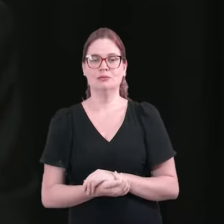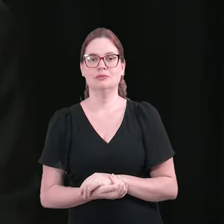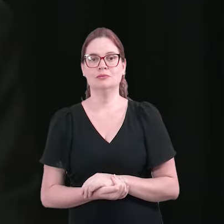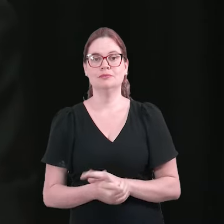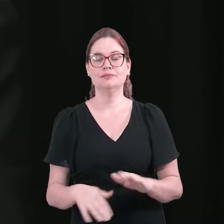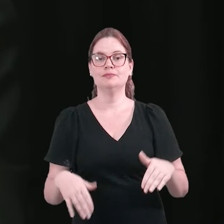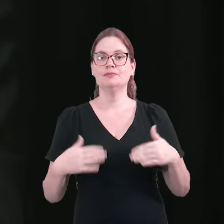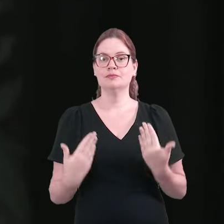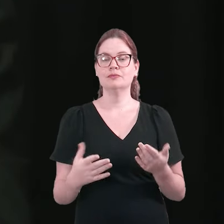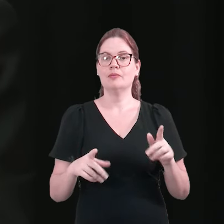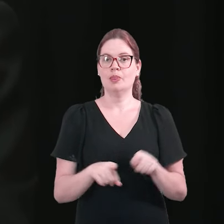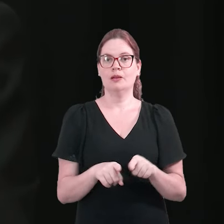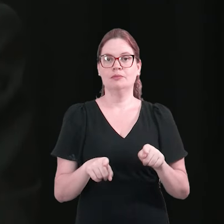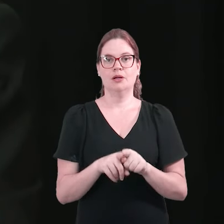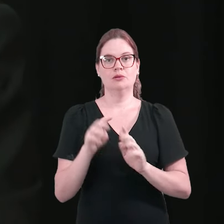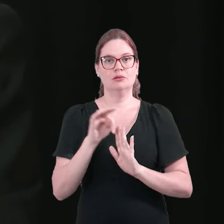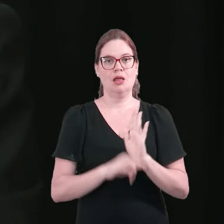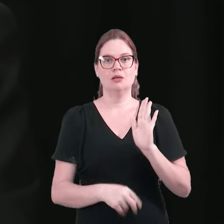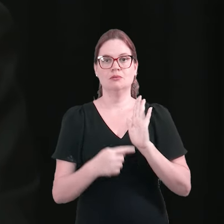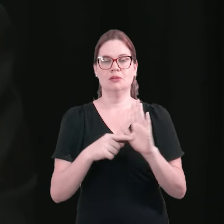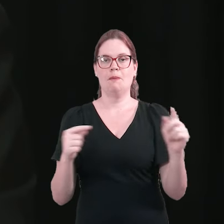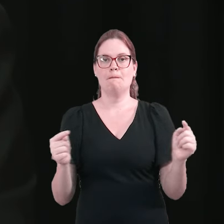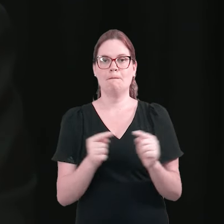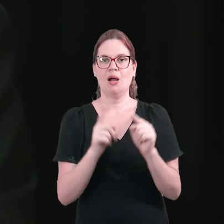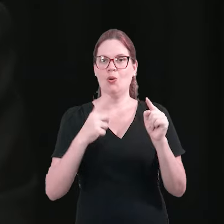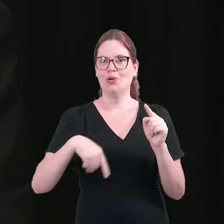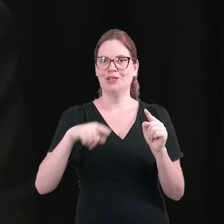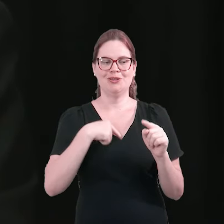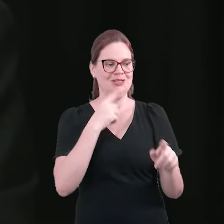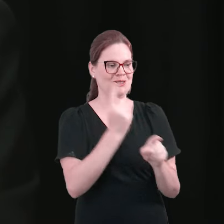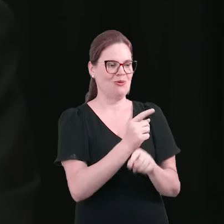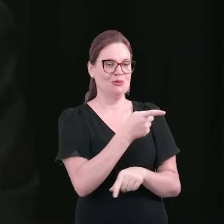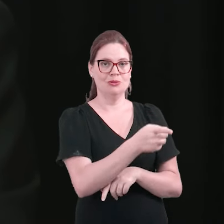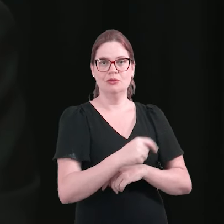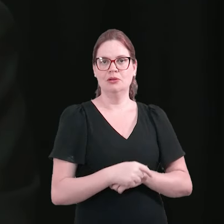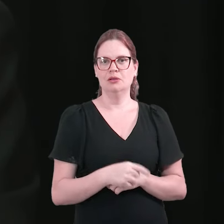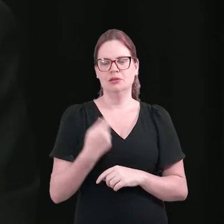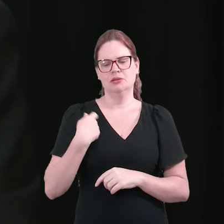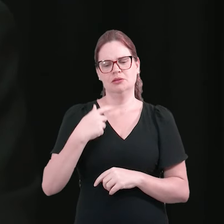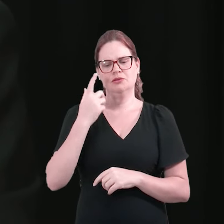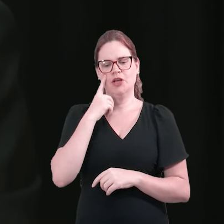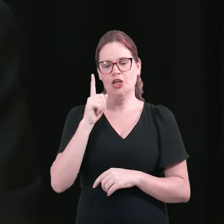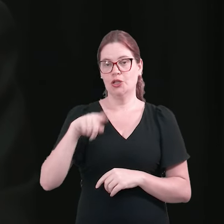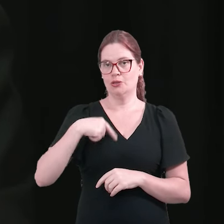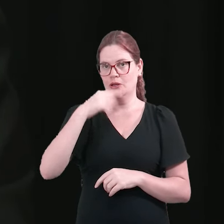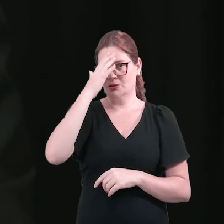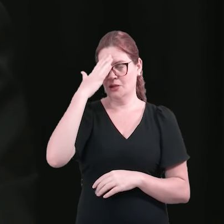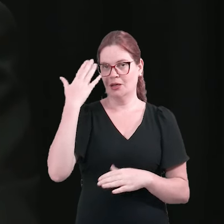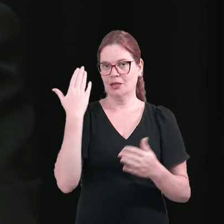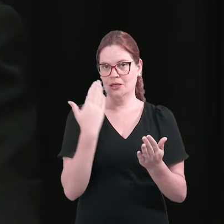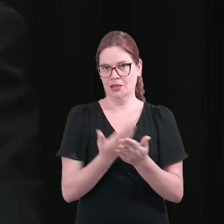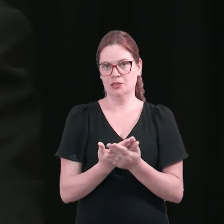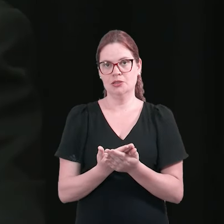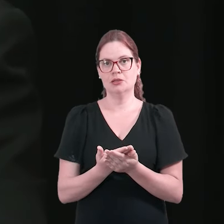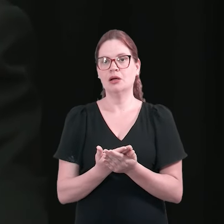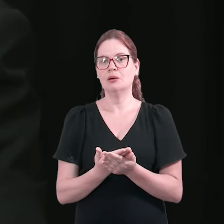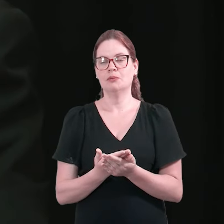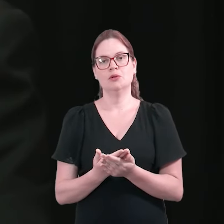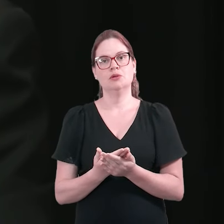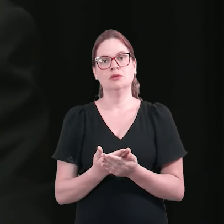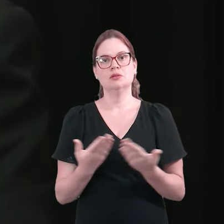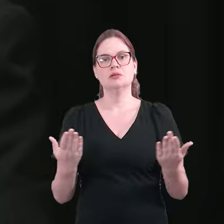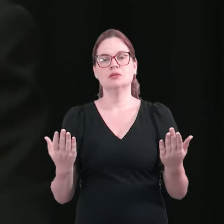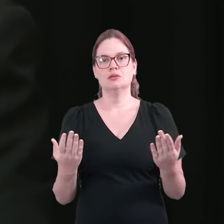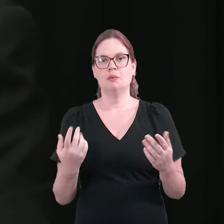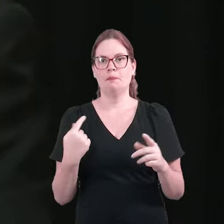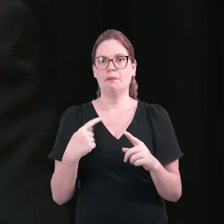ele corrobora com aquilo que foi achado. E nós não acreditamos assim, porque nós temos fé, não